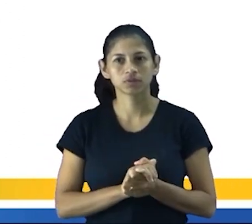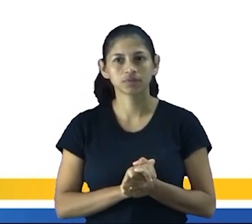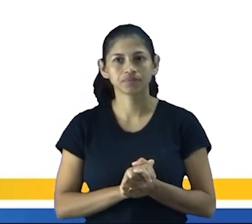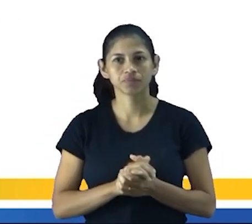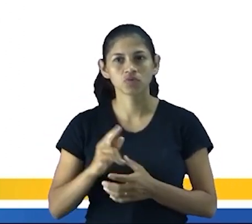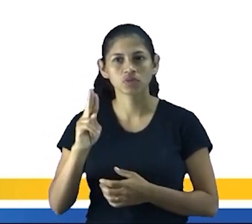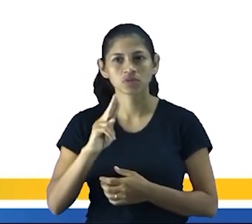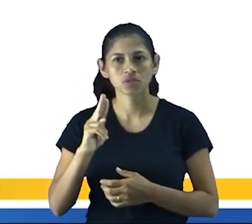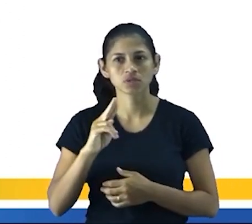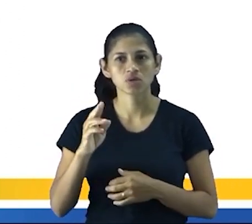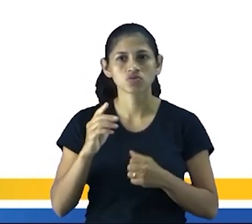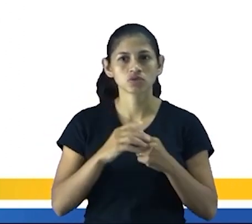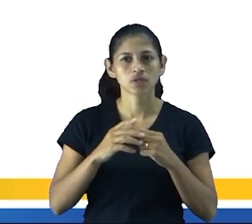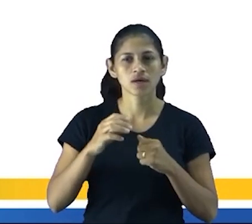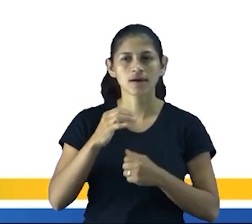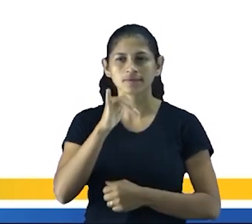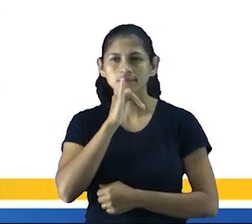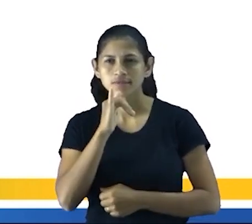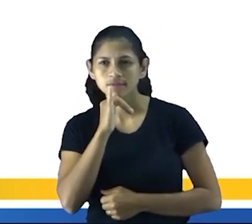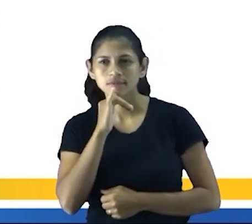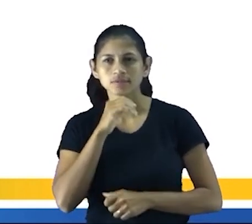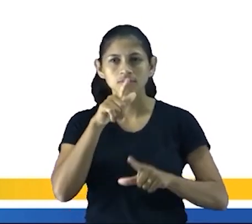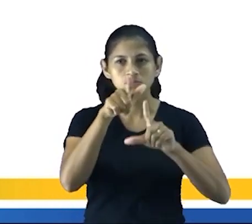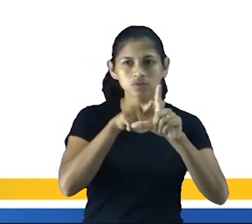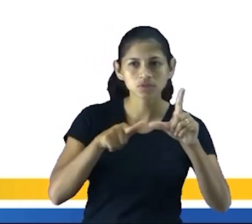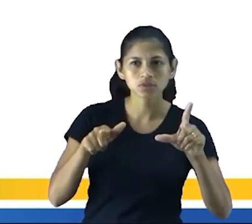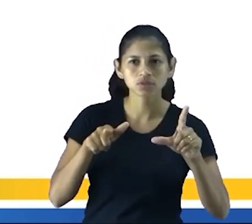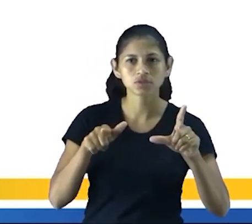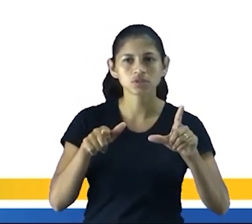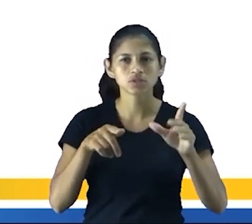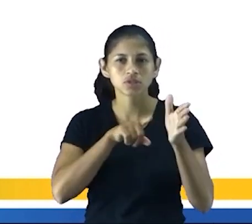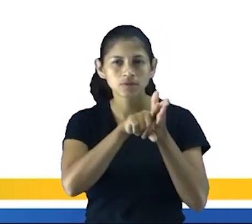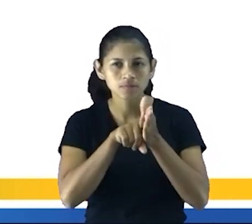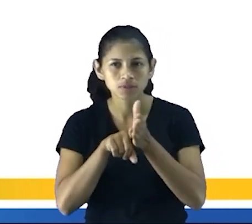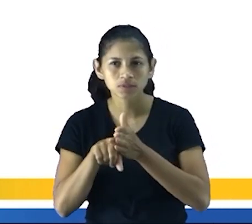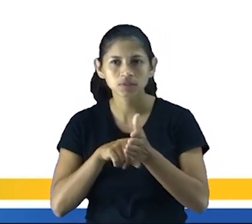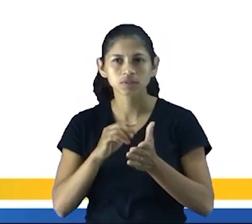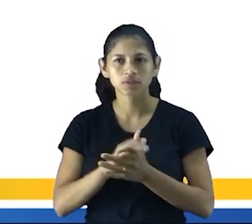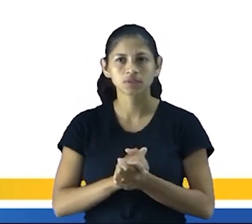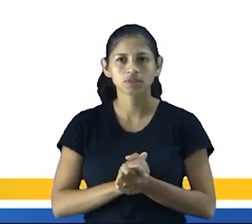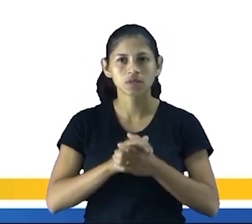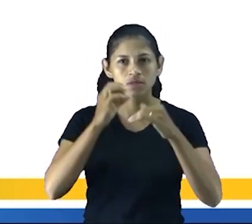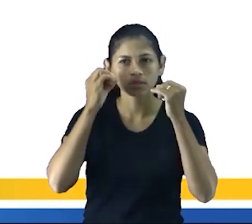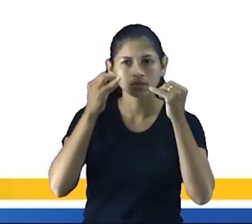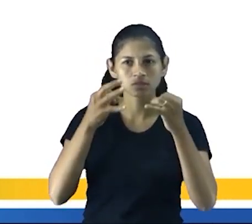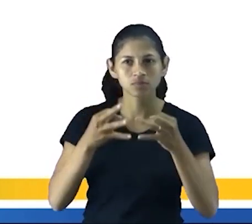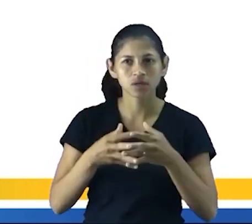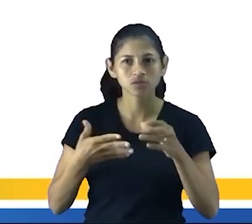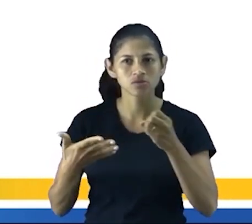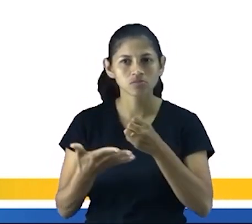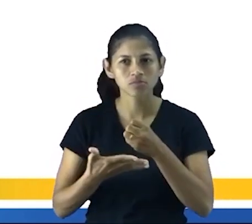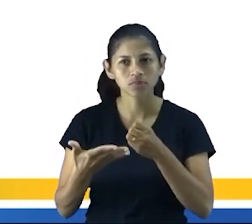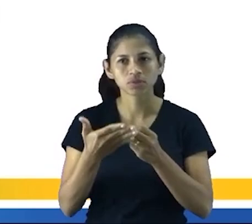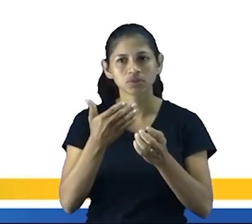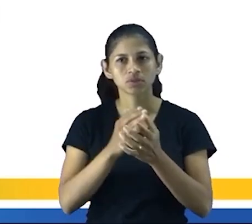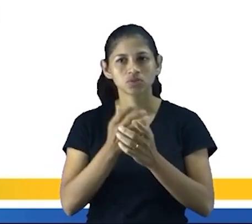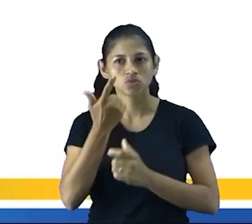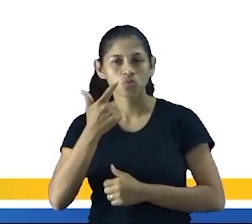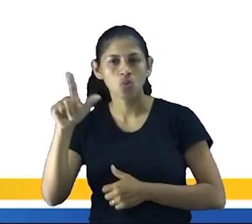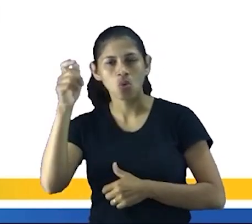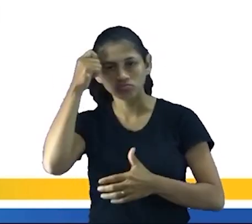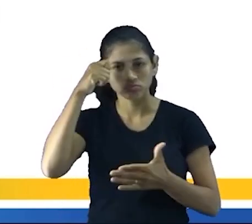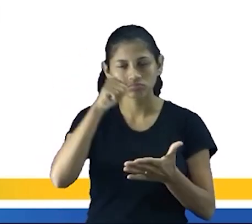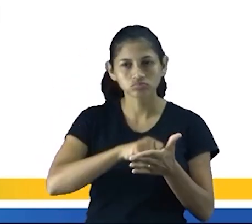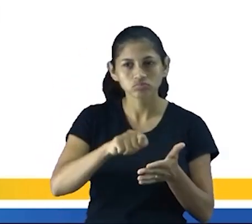ideias. Explicações fundamentadas em outros autores, né, por exemplo, para a defesa do tema com